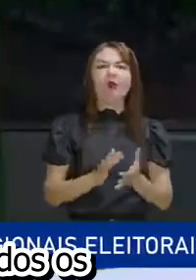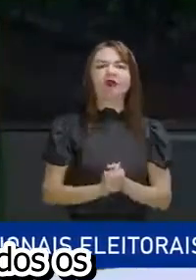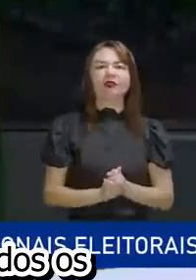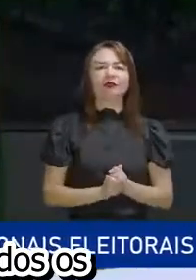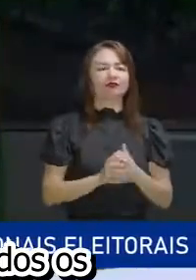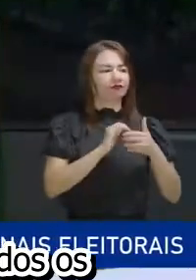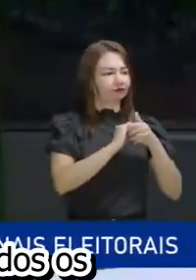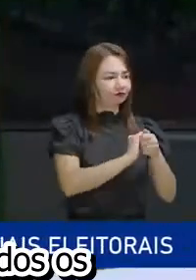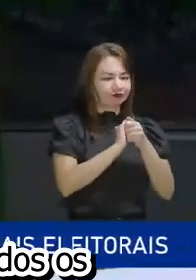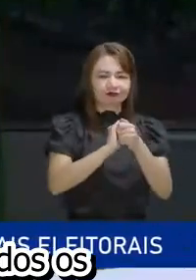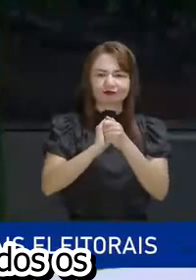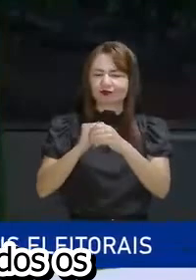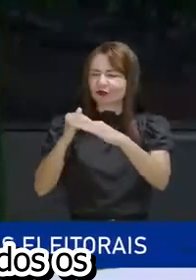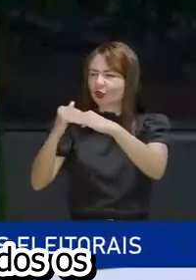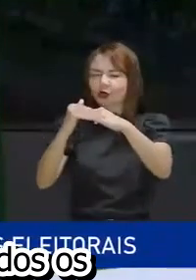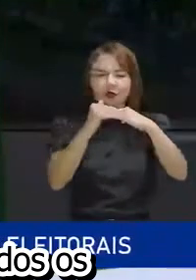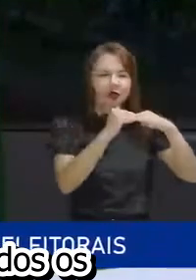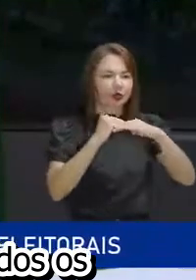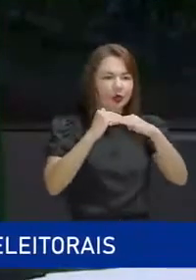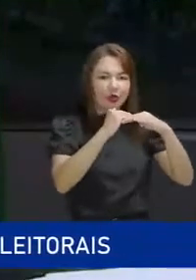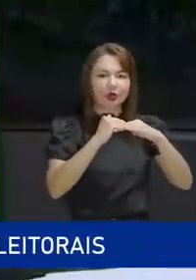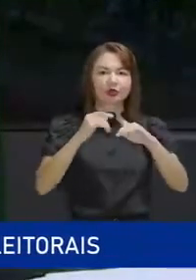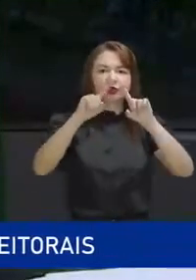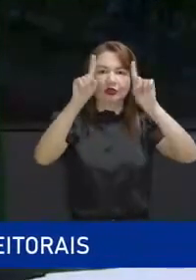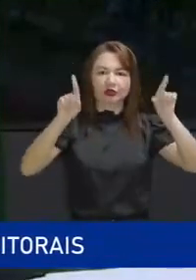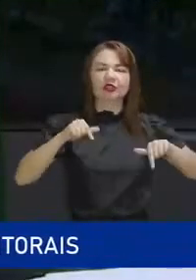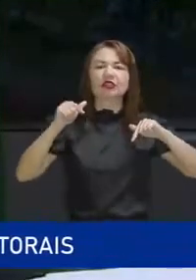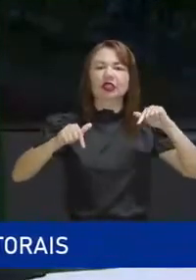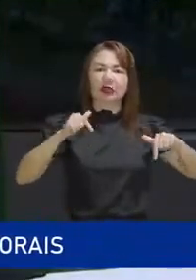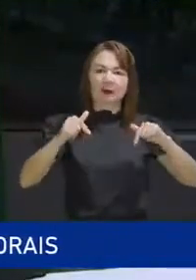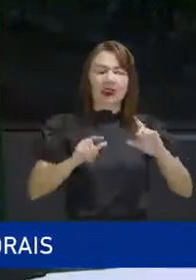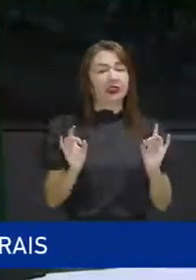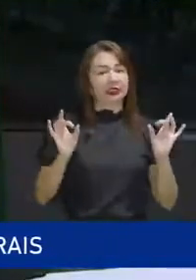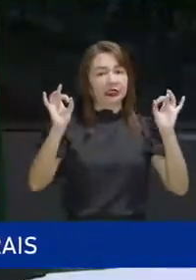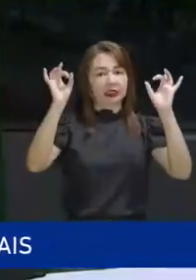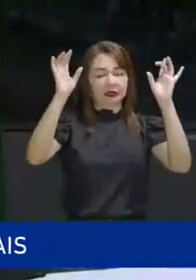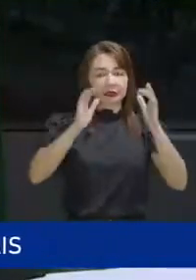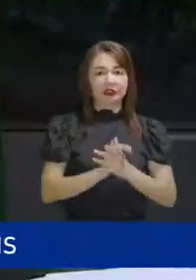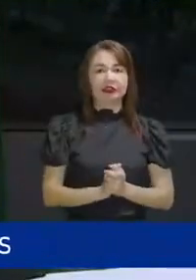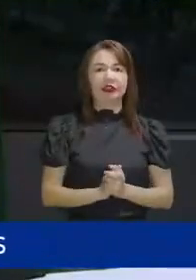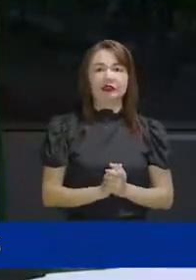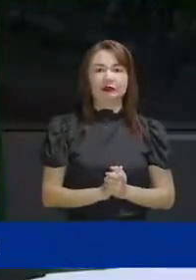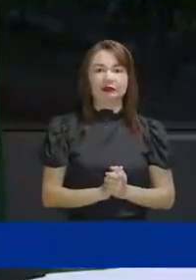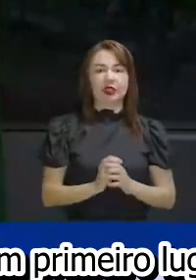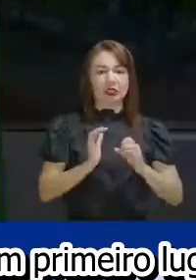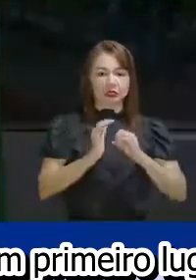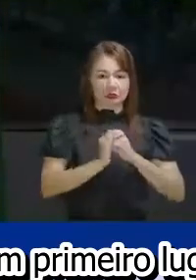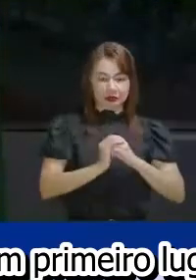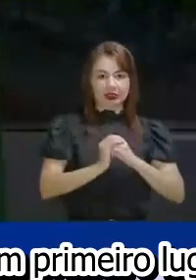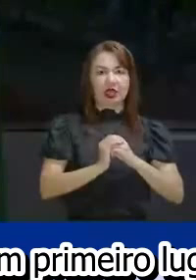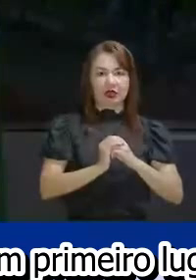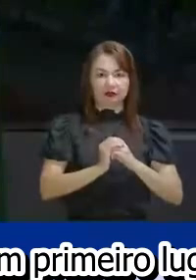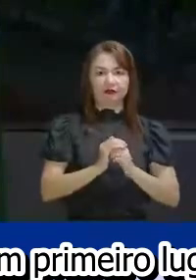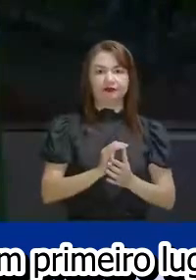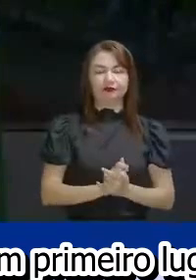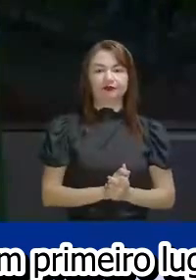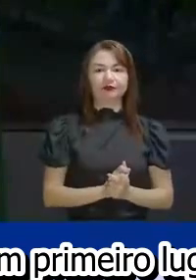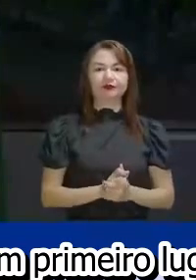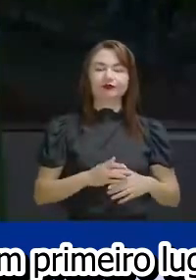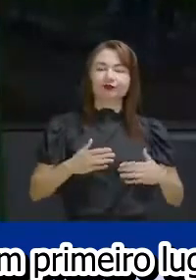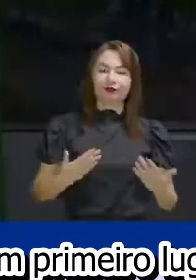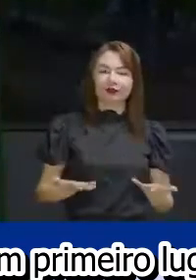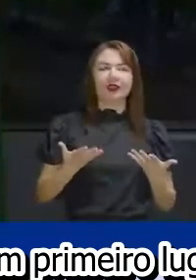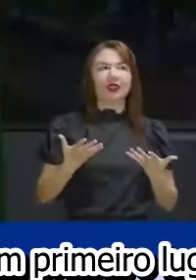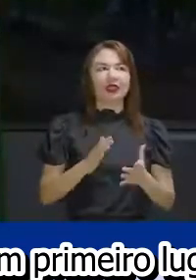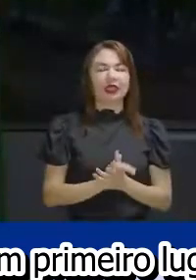cumprimentados igualmente. É branca, de cabelos grisalhos, na altura do ombro, usada de maquiagem, traje blazer preto sobre camisa